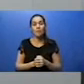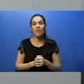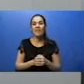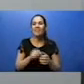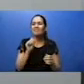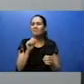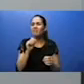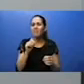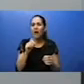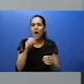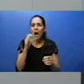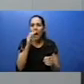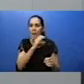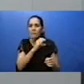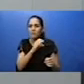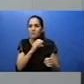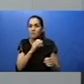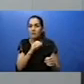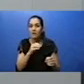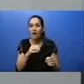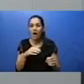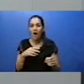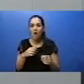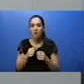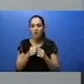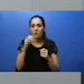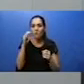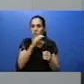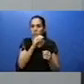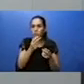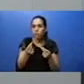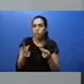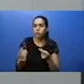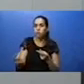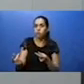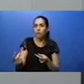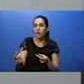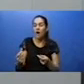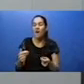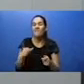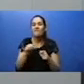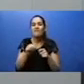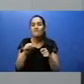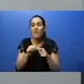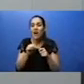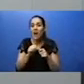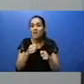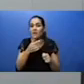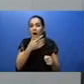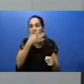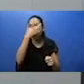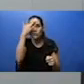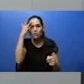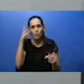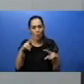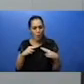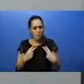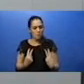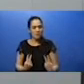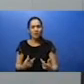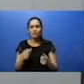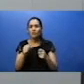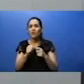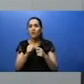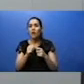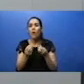a rapidez das reações químicas permitiu ao ser humano desenvolver, por exemplo, formas de